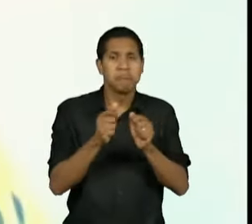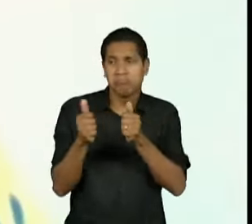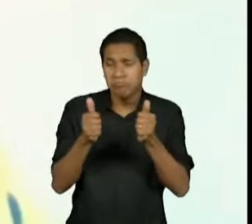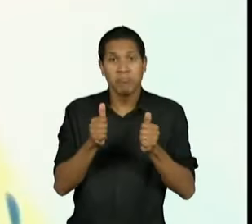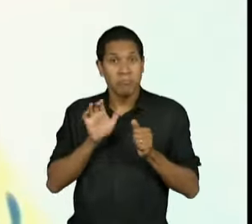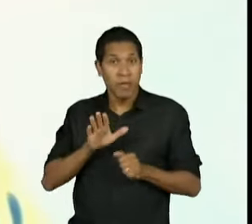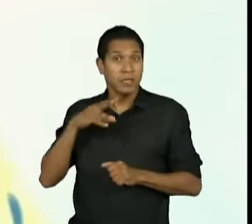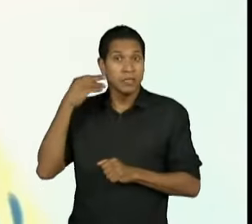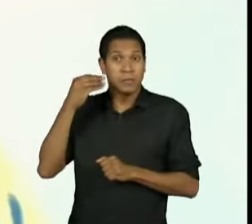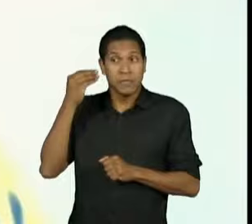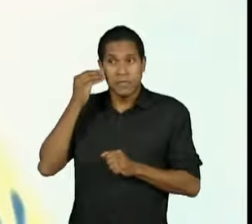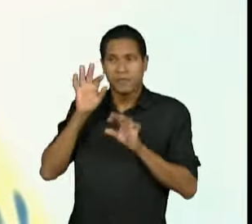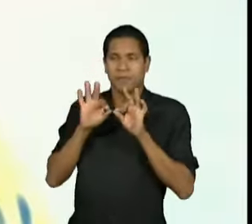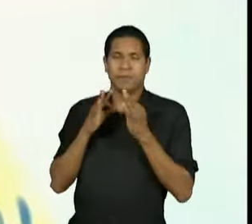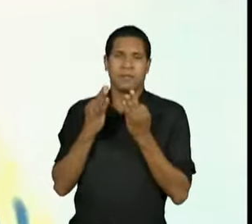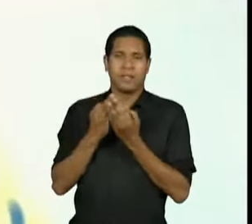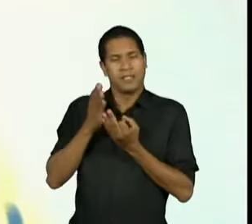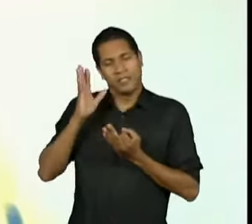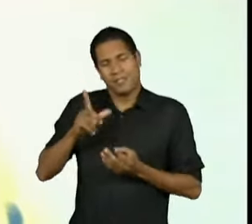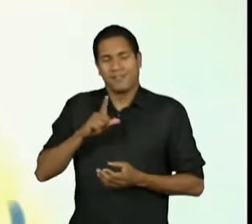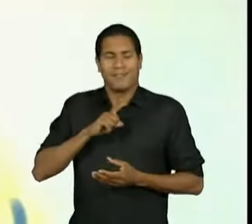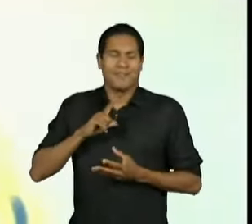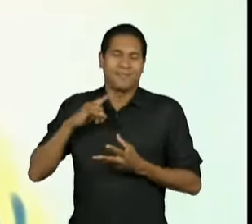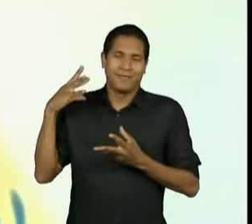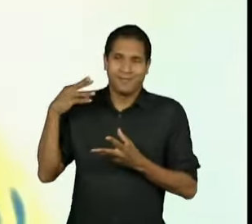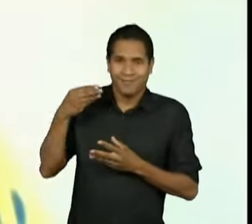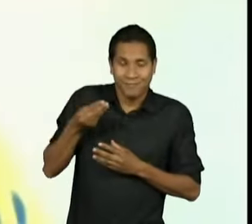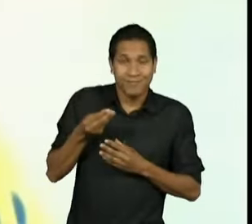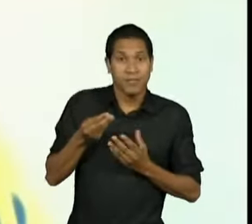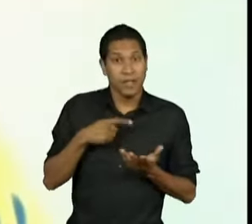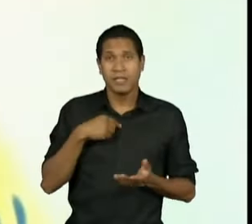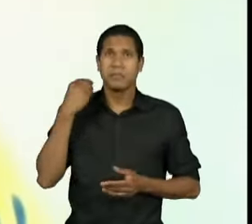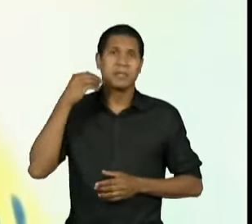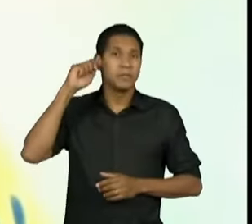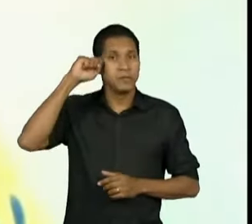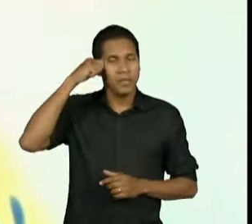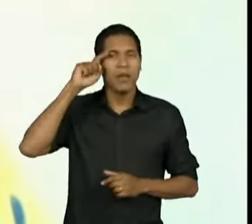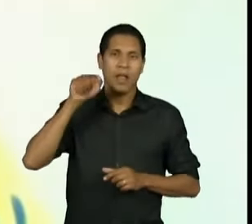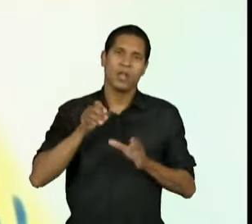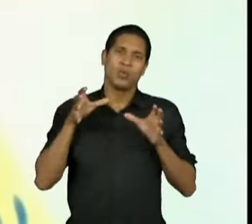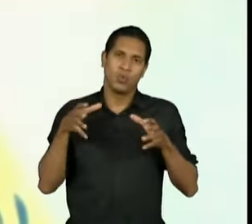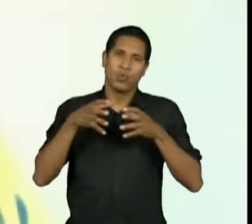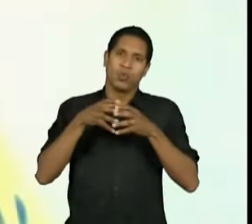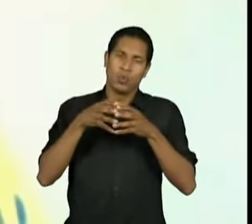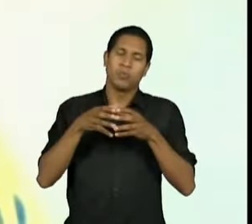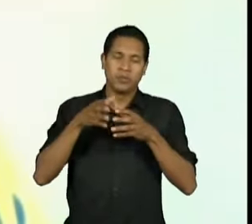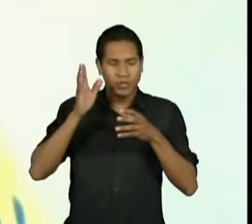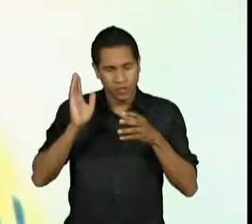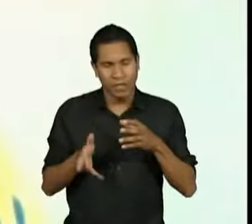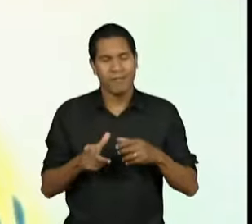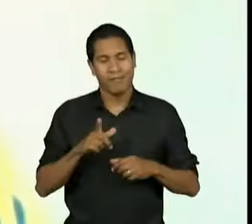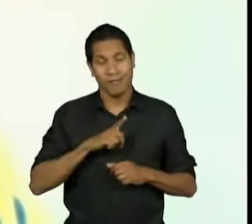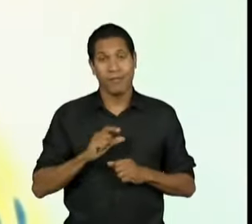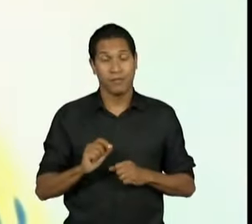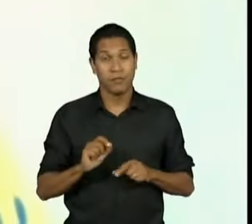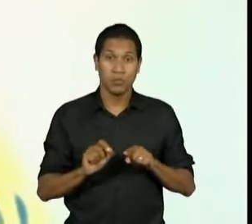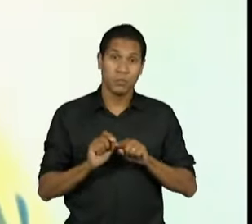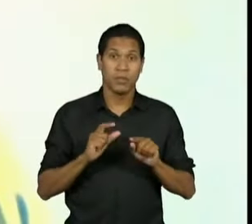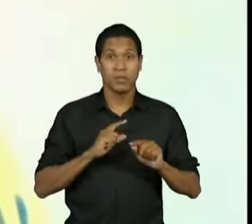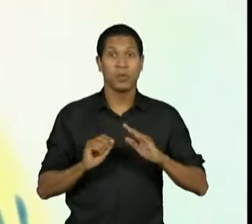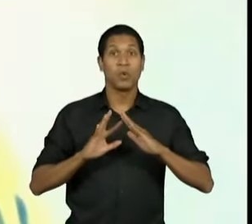própria experiência familiar, a experiência do negro é uma experiência coletiva, né? Eu acho que o quilombo está